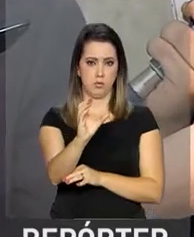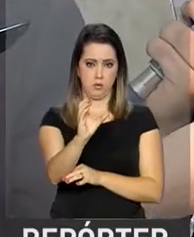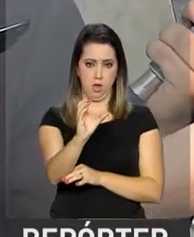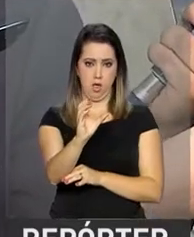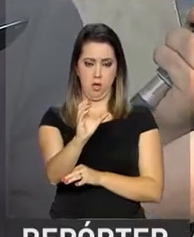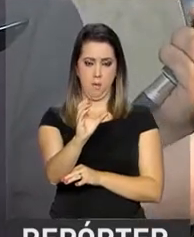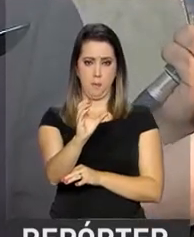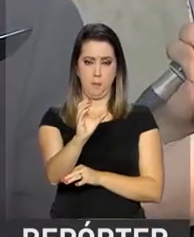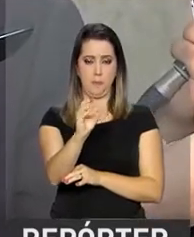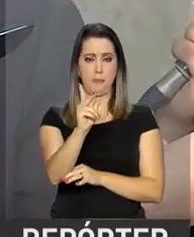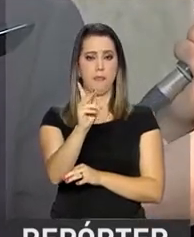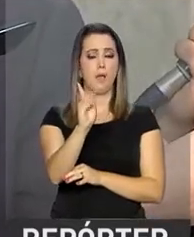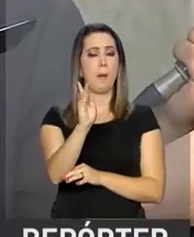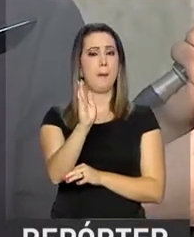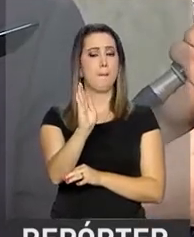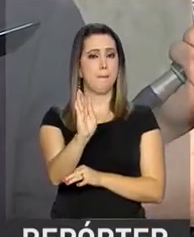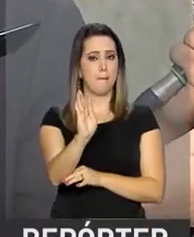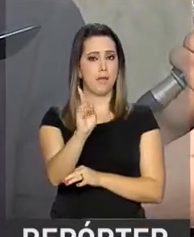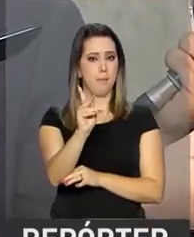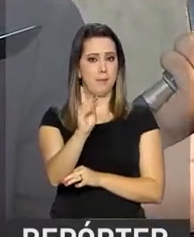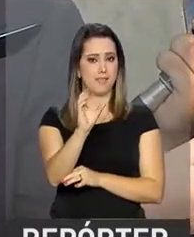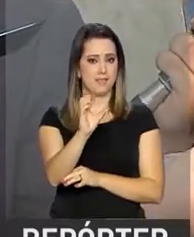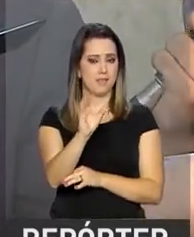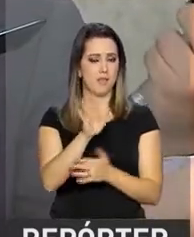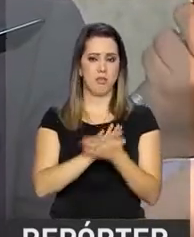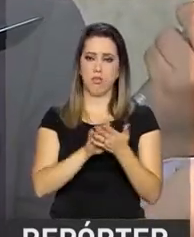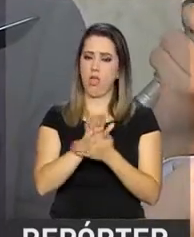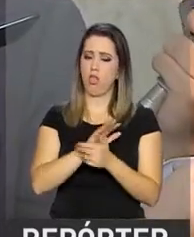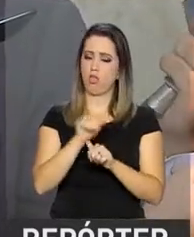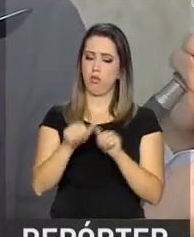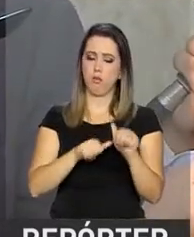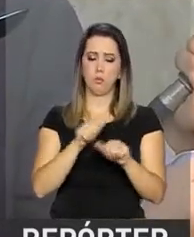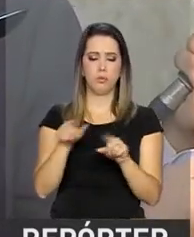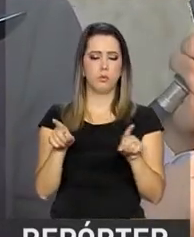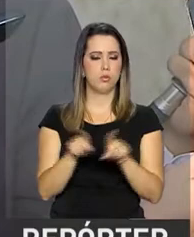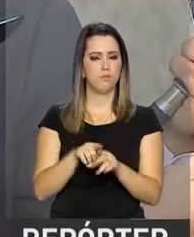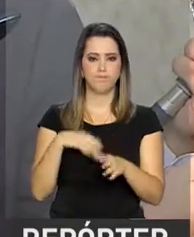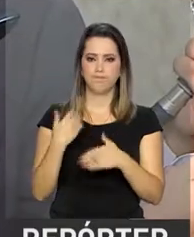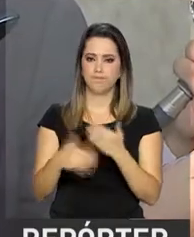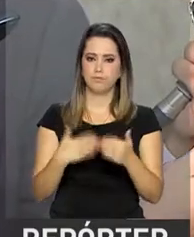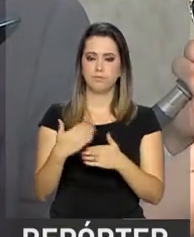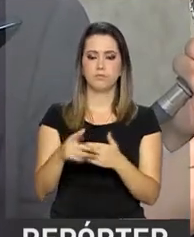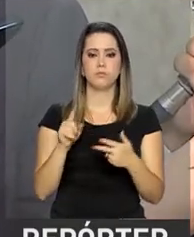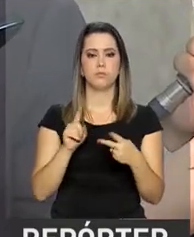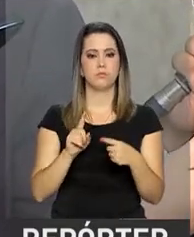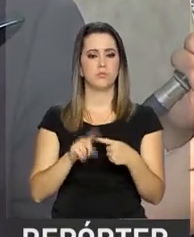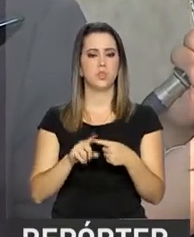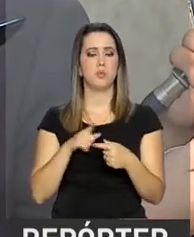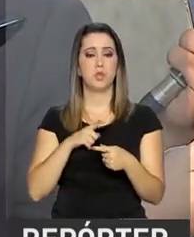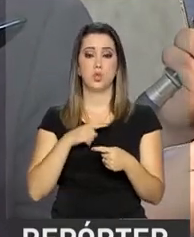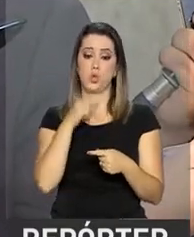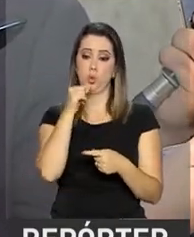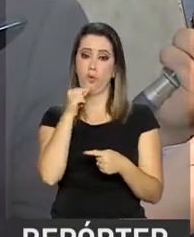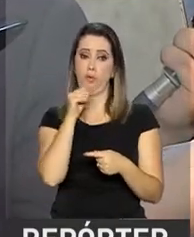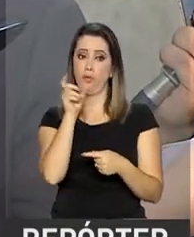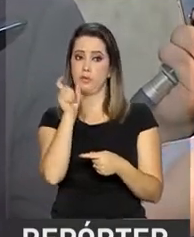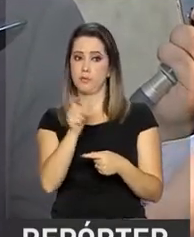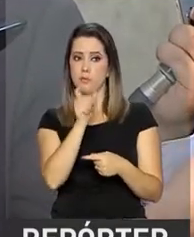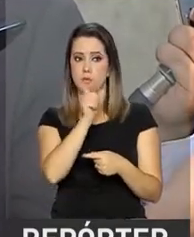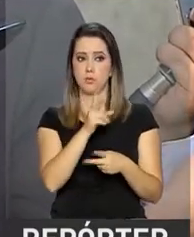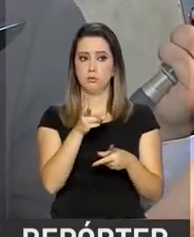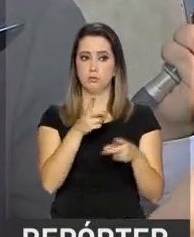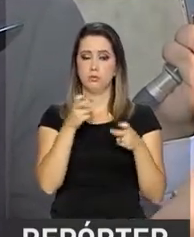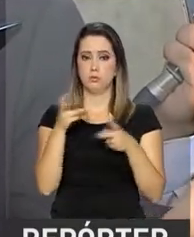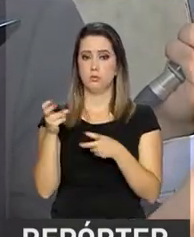prestação continuada, em relação a ele, nada muda. Também era um ponto em relação ao qual havia dúvida na população. Pelo menos